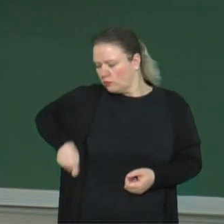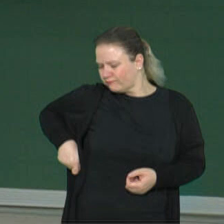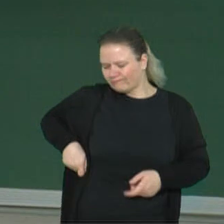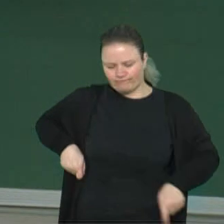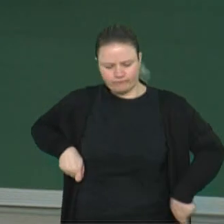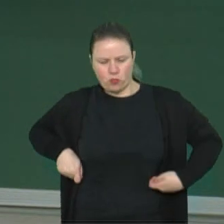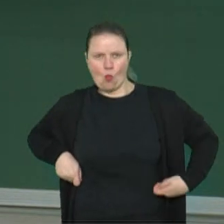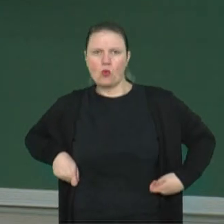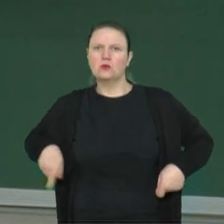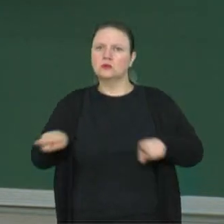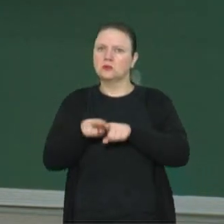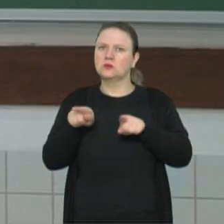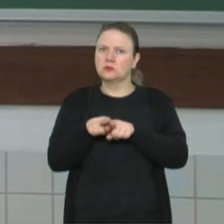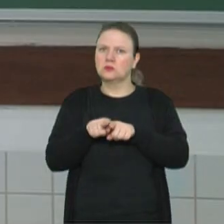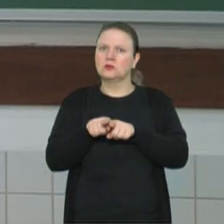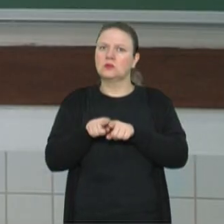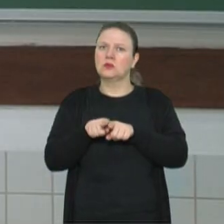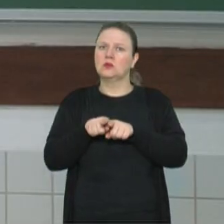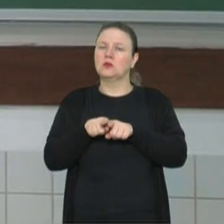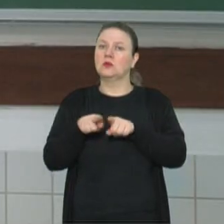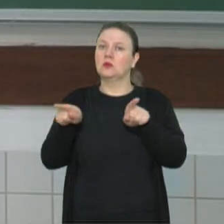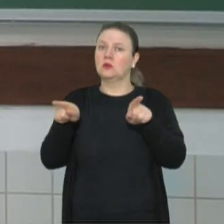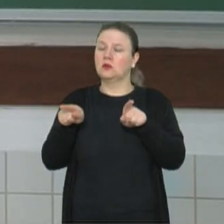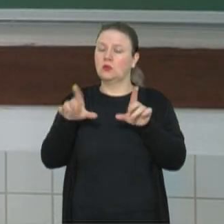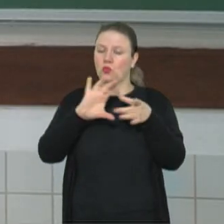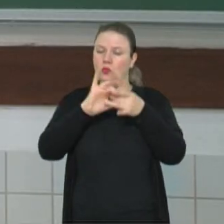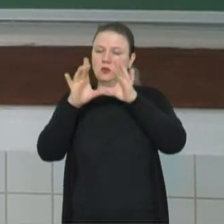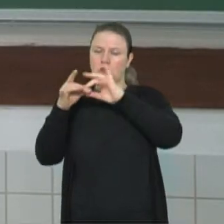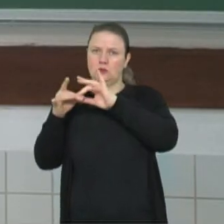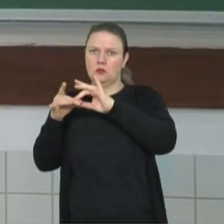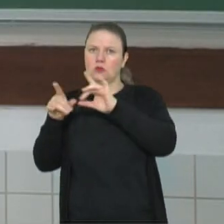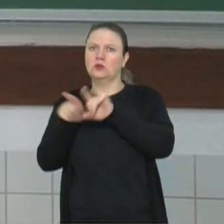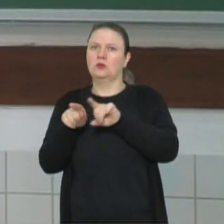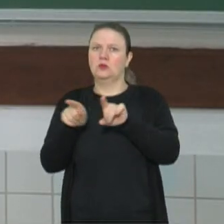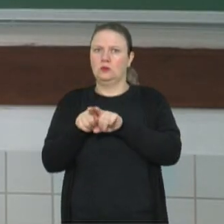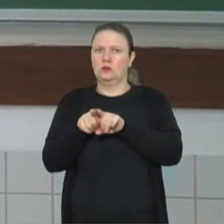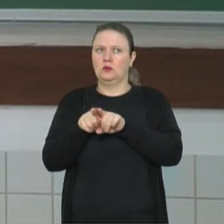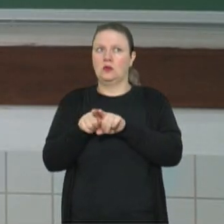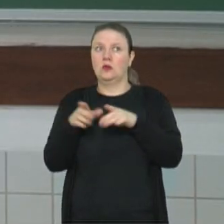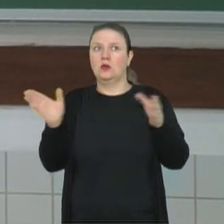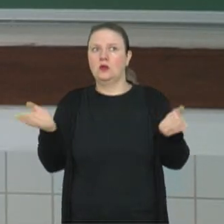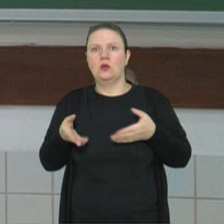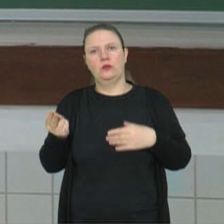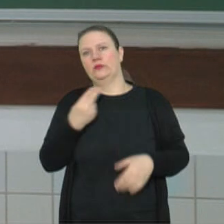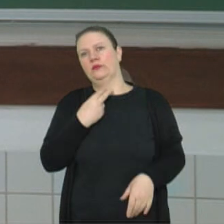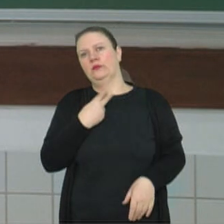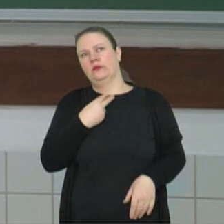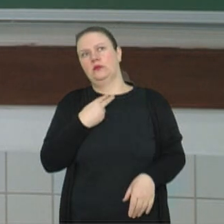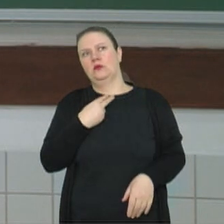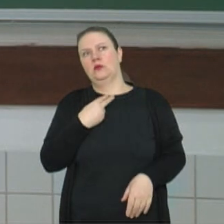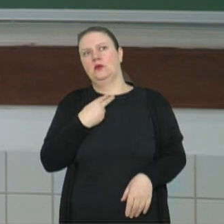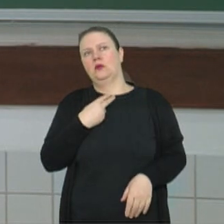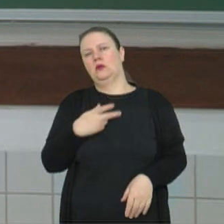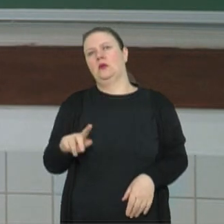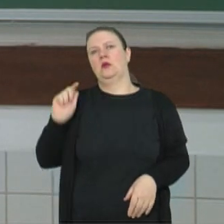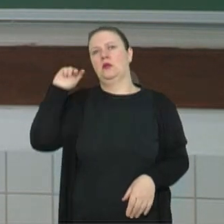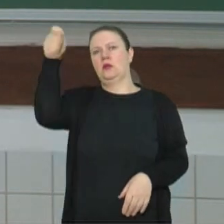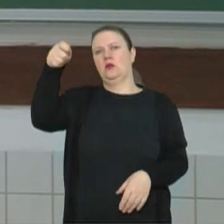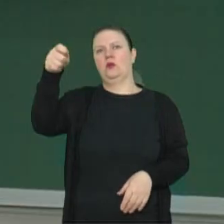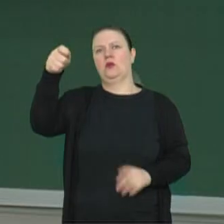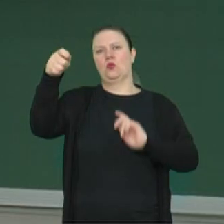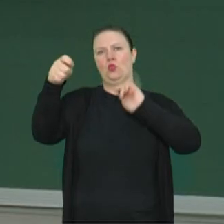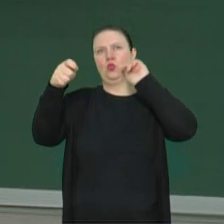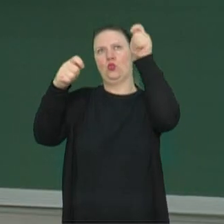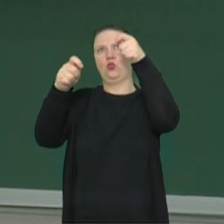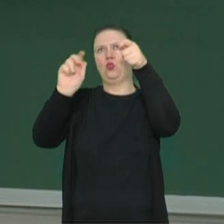segurança. Assim como na competição, né, aqui também eles não utilizam da corda para se levantar. Então, ele não vai, por exemplo, pegar essa corda, botar nesse